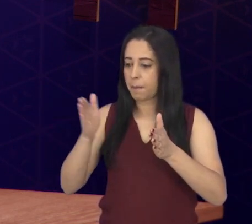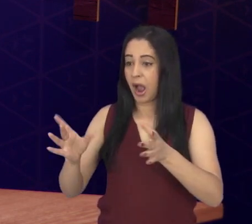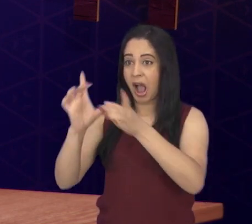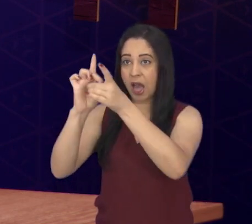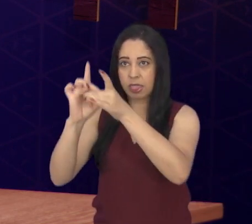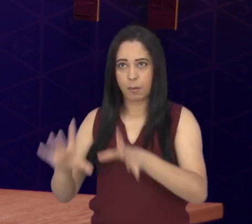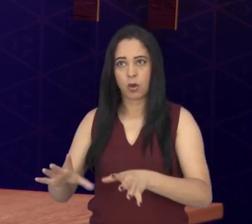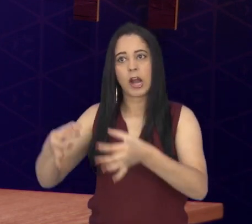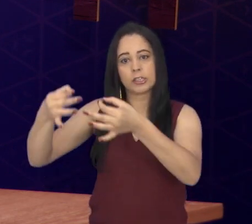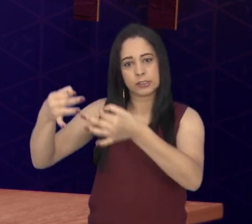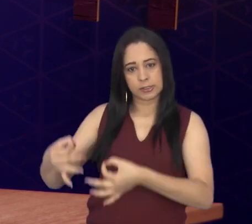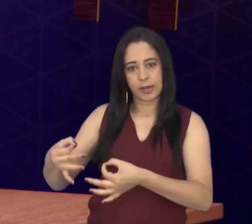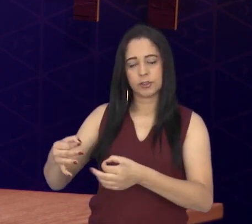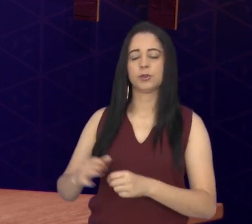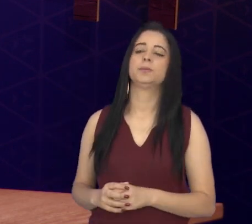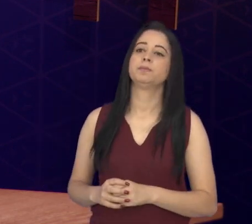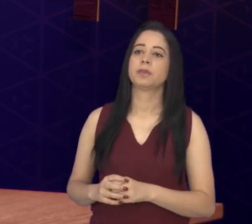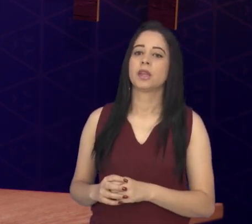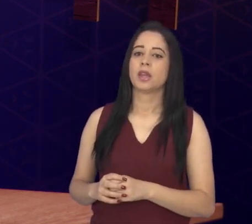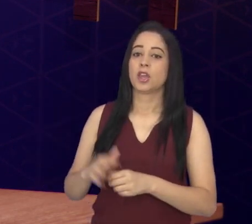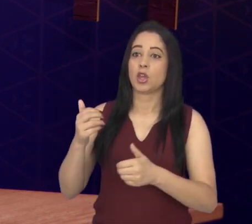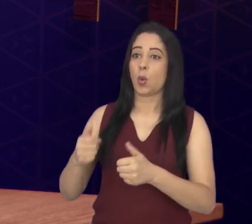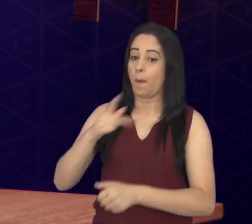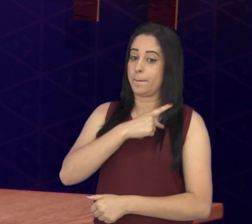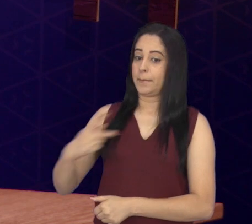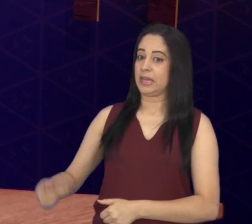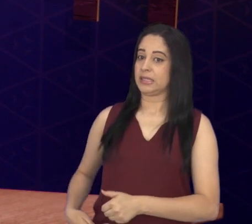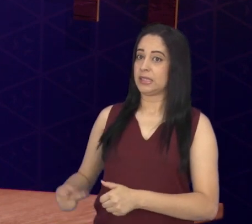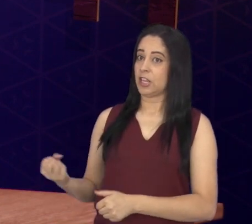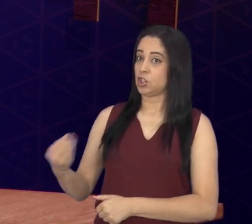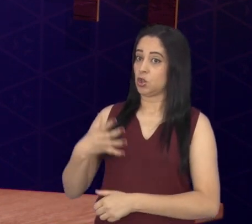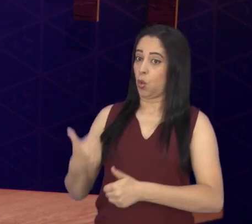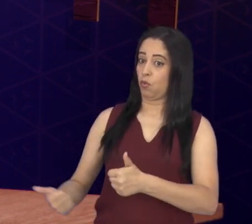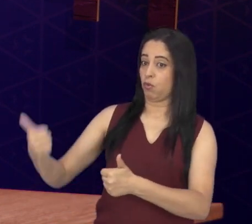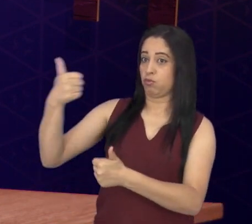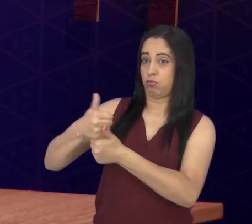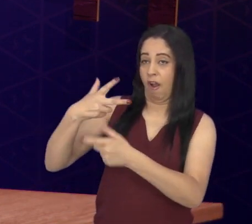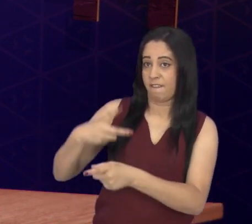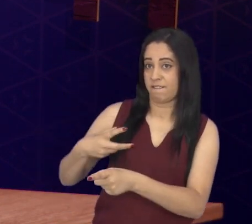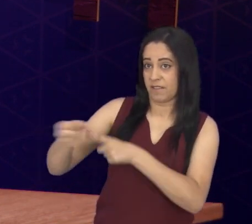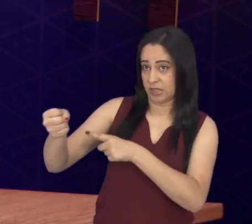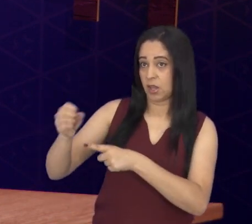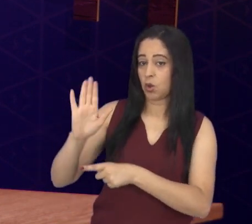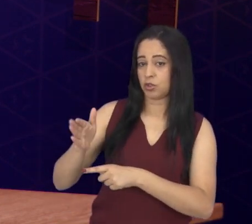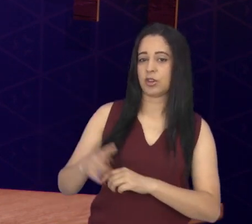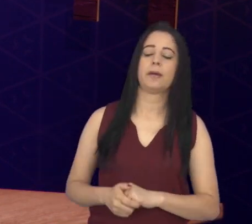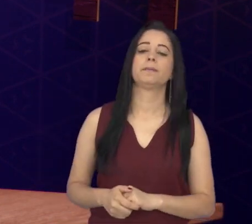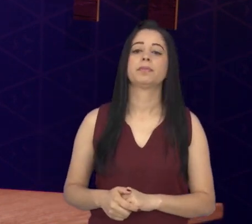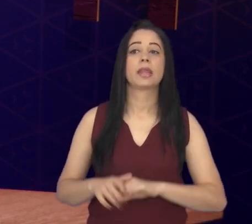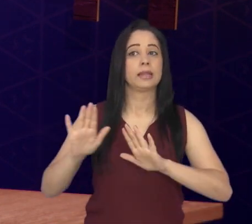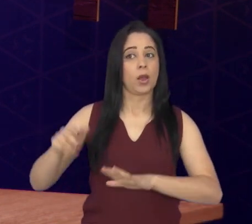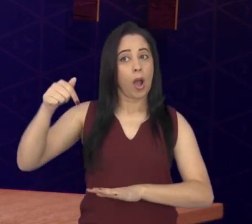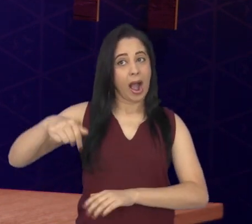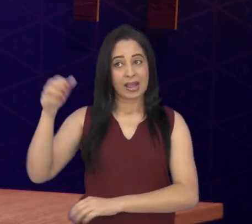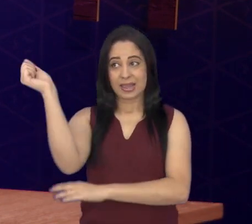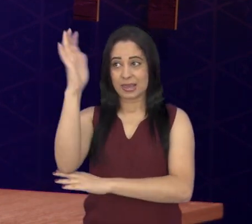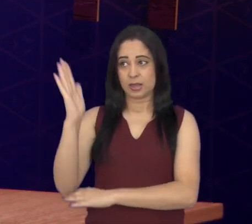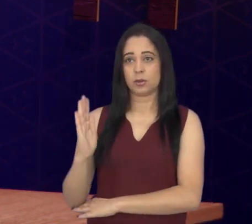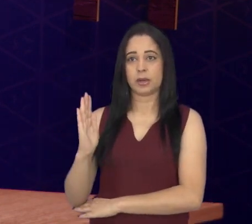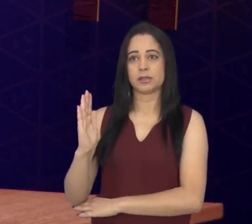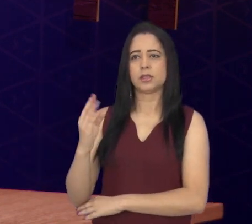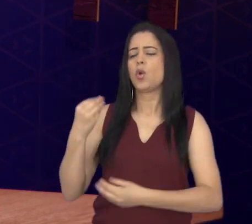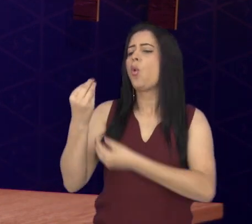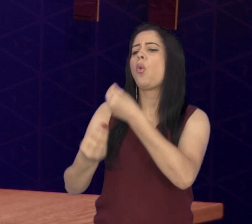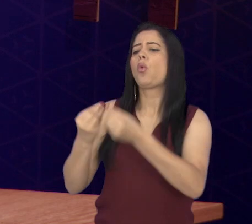processo democrático aí e um novo presidente foi eleito. esse é o sistema de